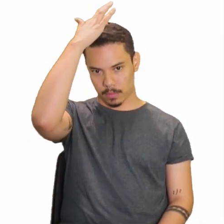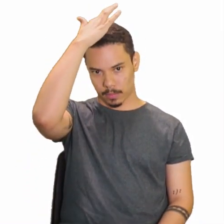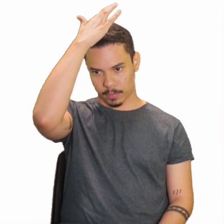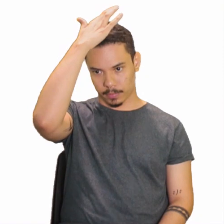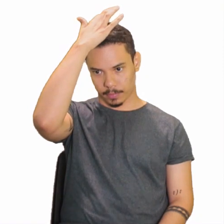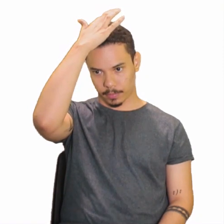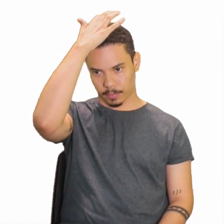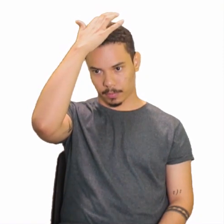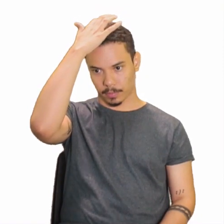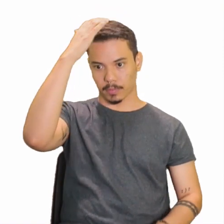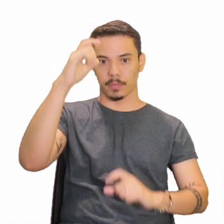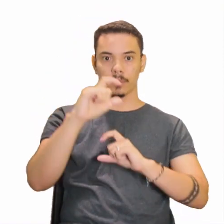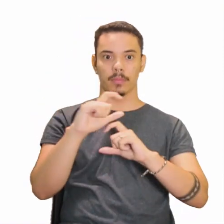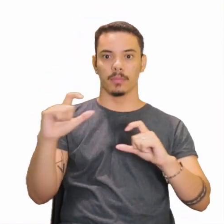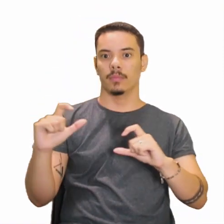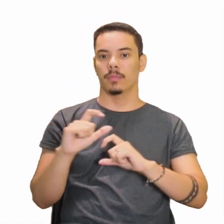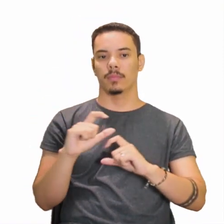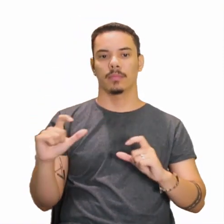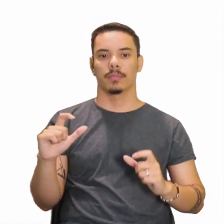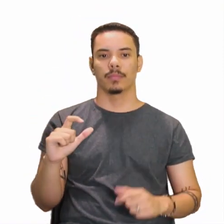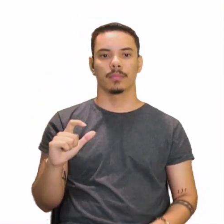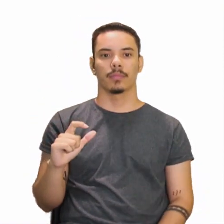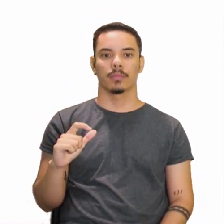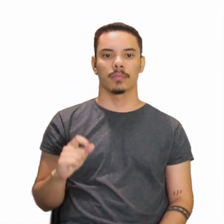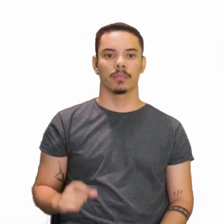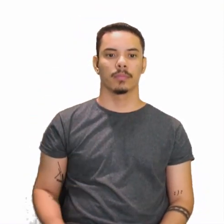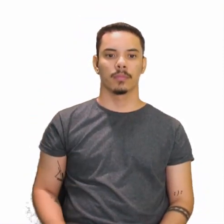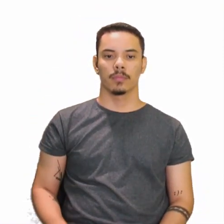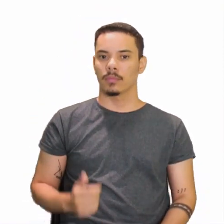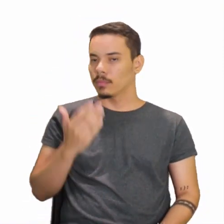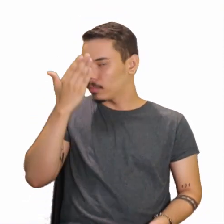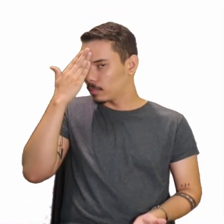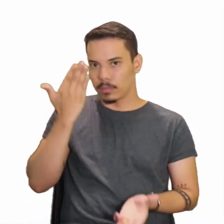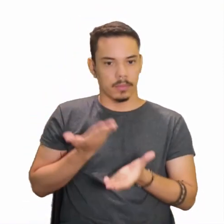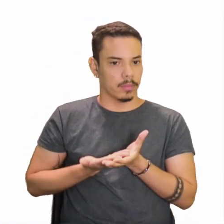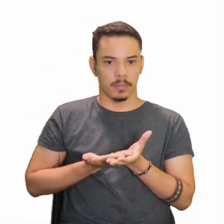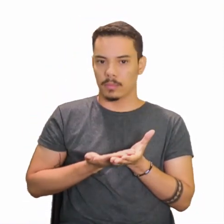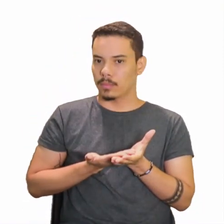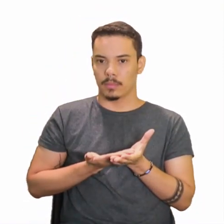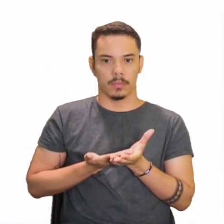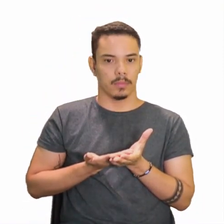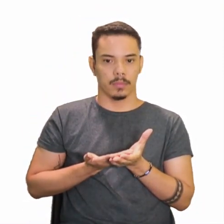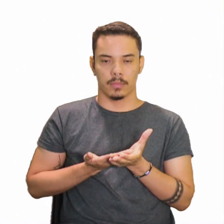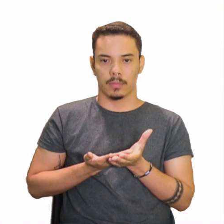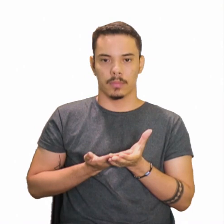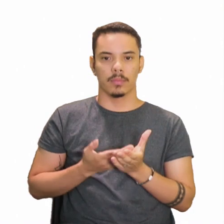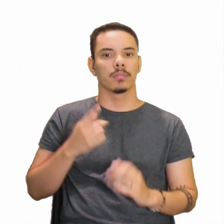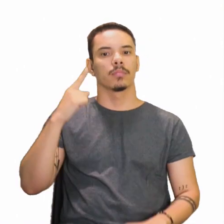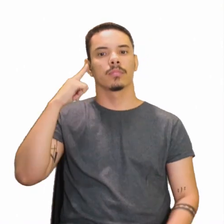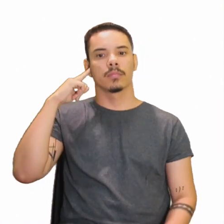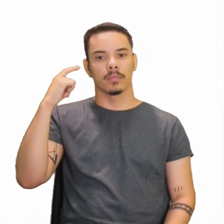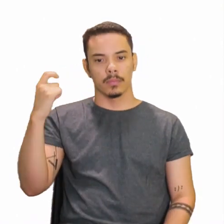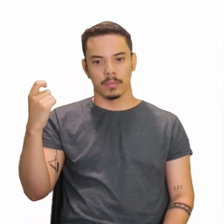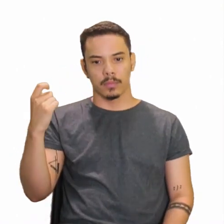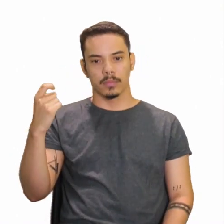tira a seguir. Mônica. Não acredito. Bum.